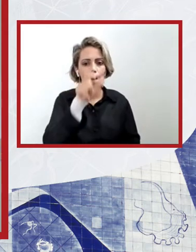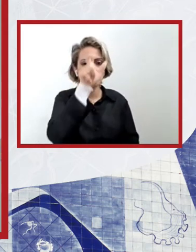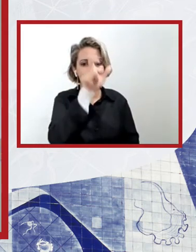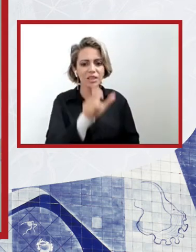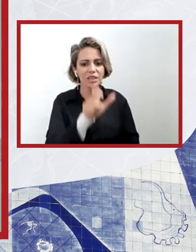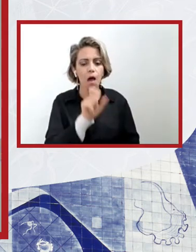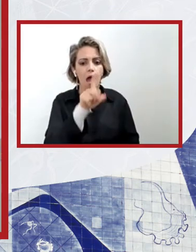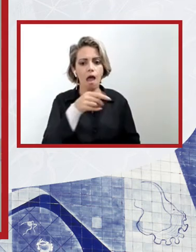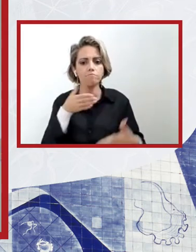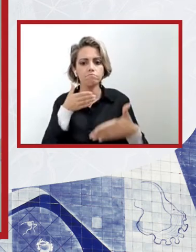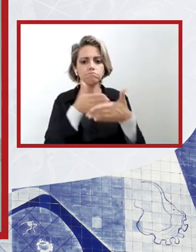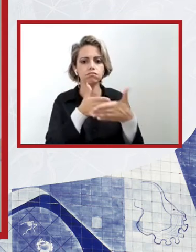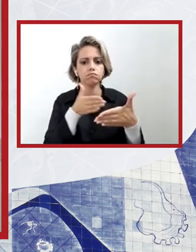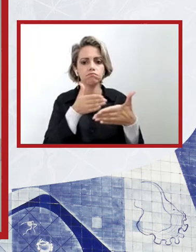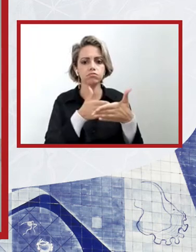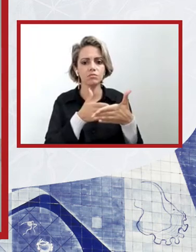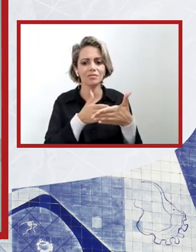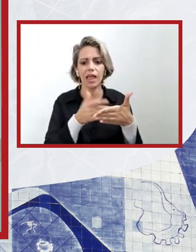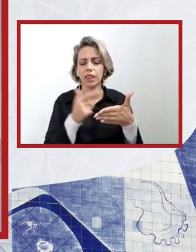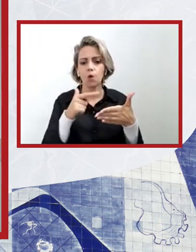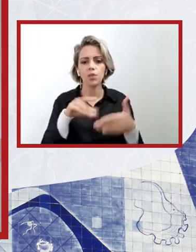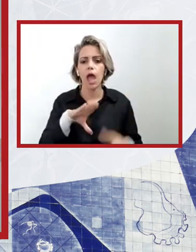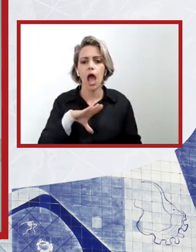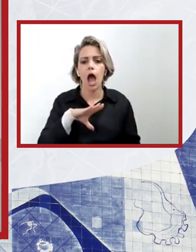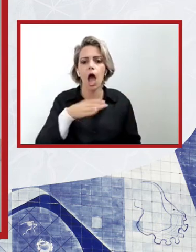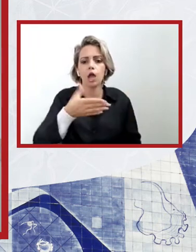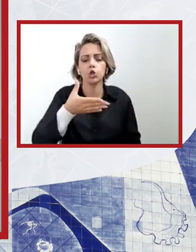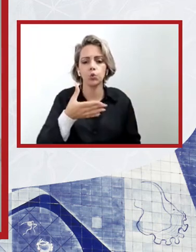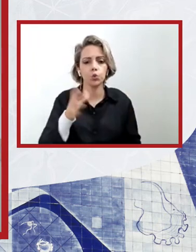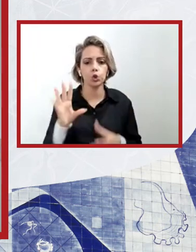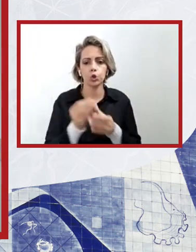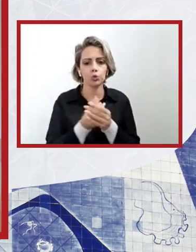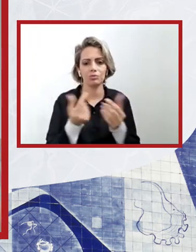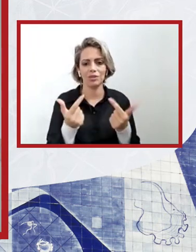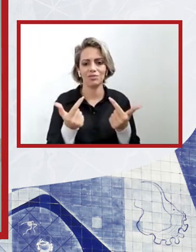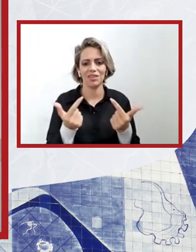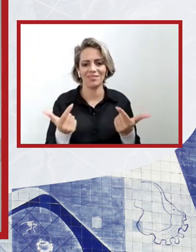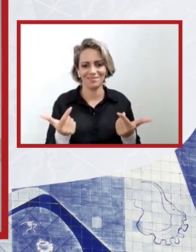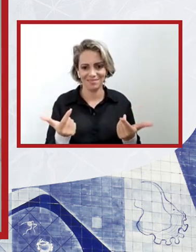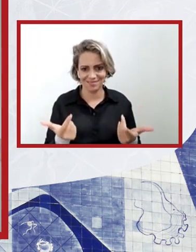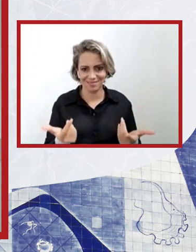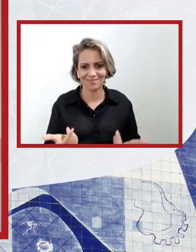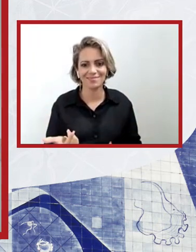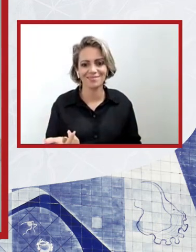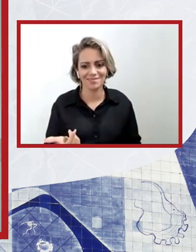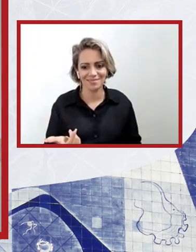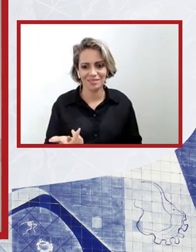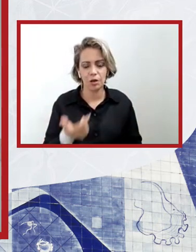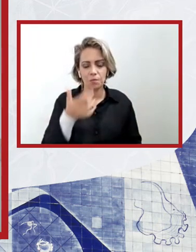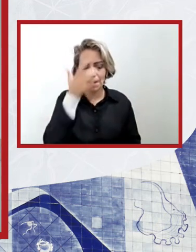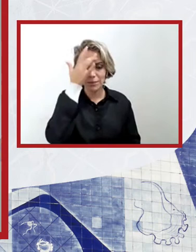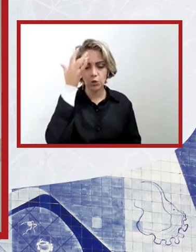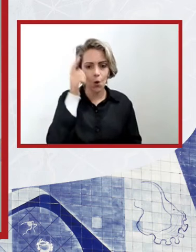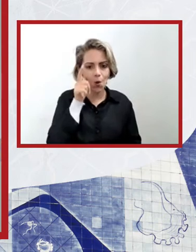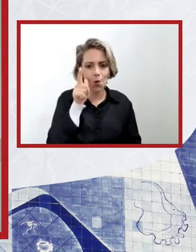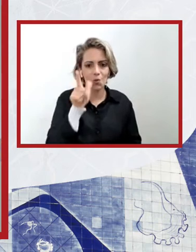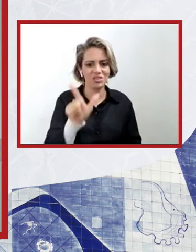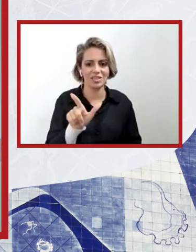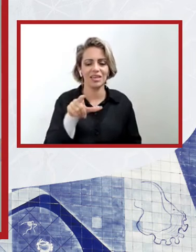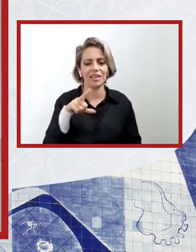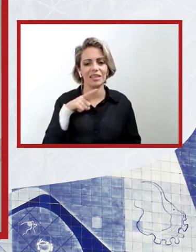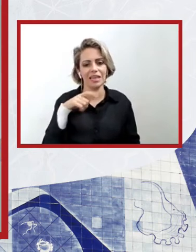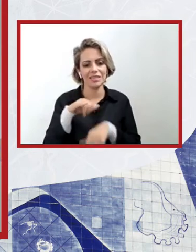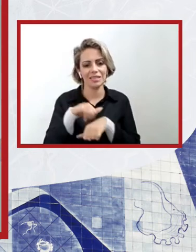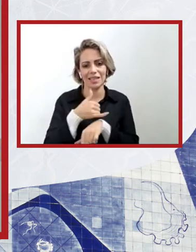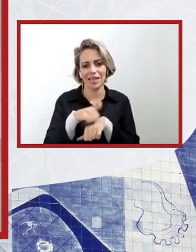elas não contribuem para que as pessoas cheguem a esses recursos, para que esses recursos sejam utilizados. Então, o quanto é importante a gente